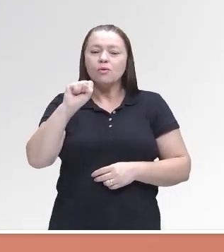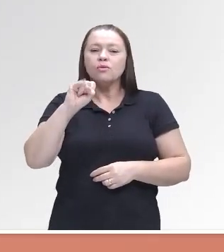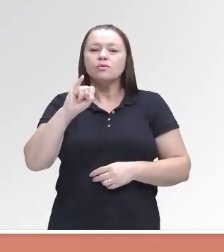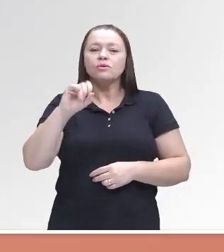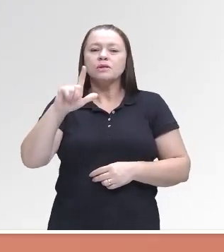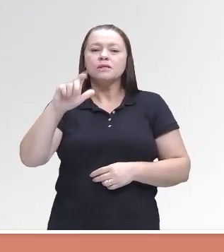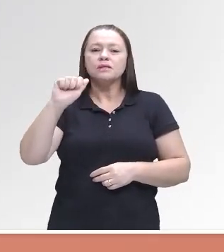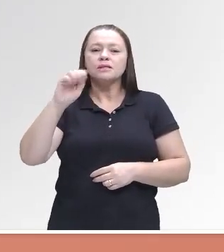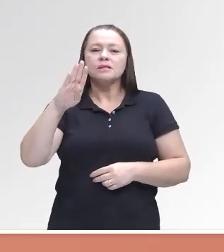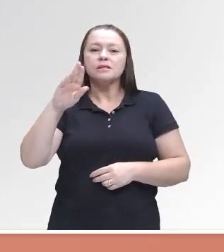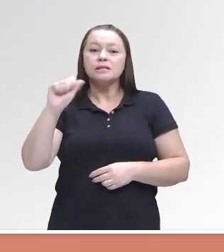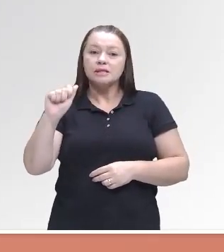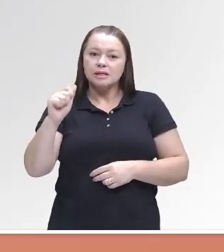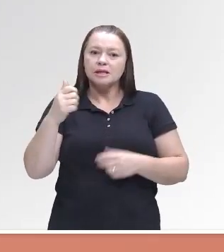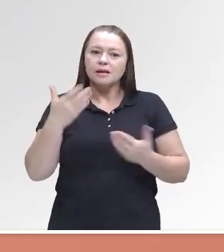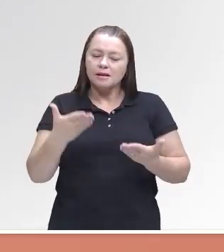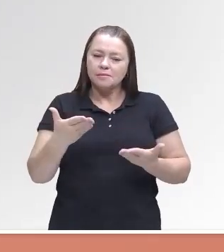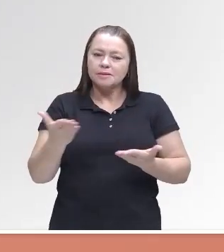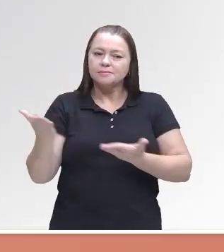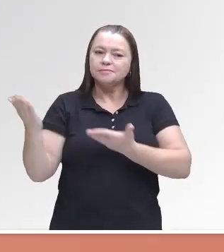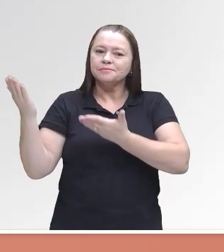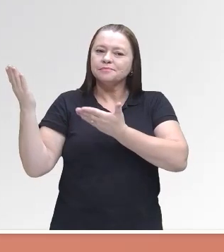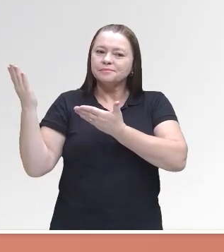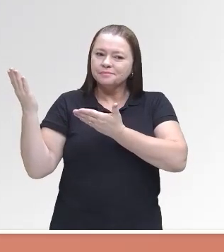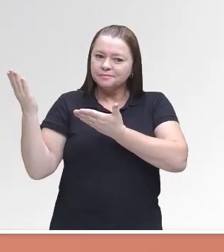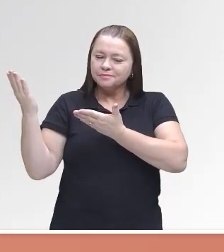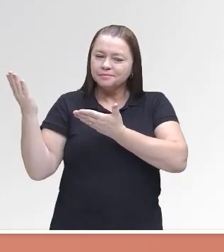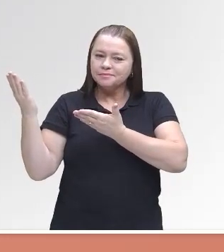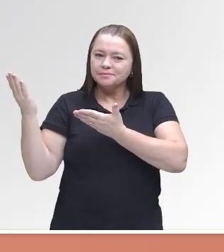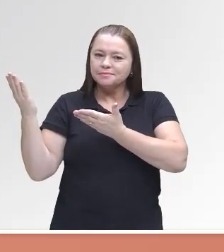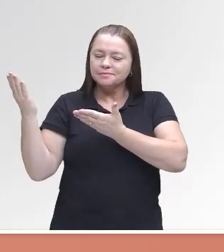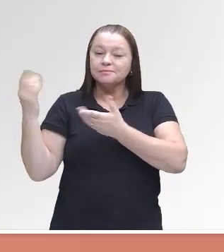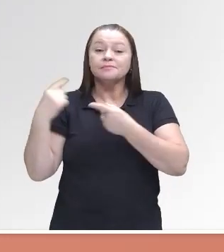coleguinha aí está nos apresentando são palavras